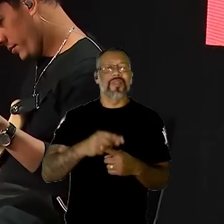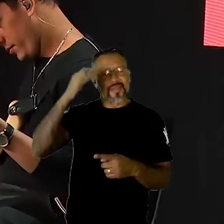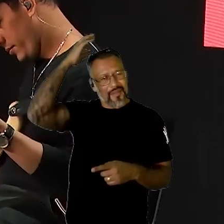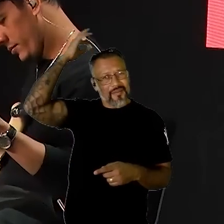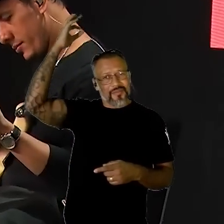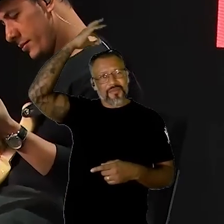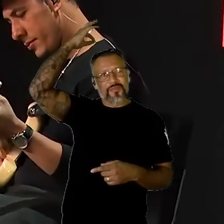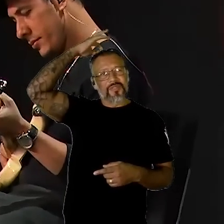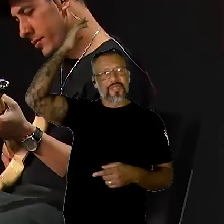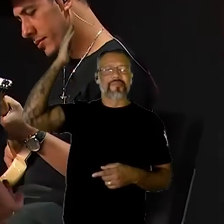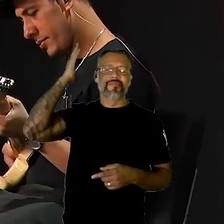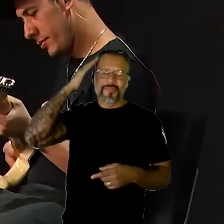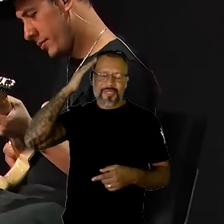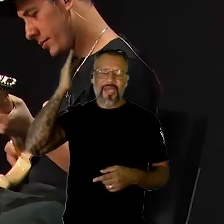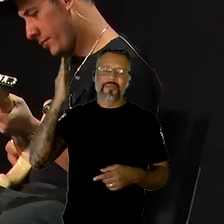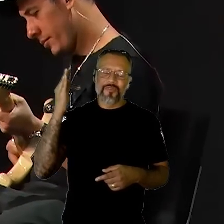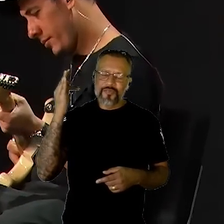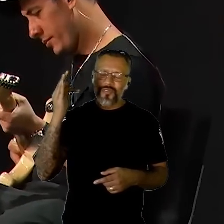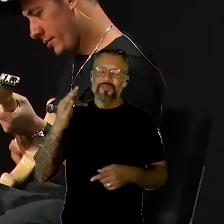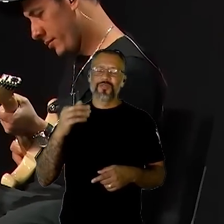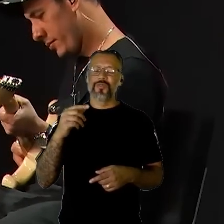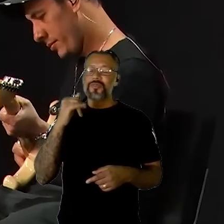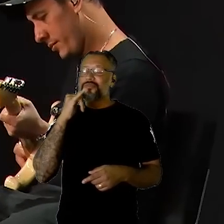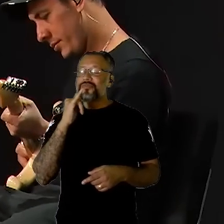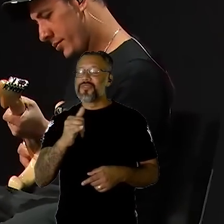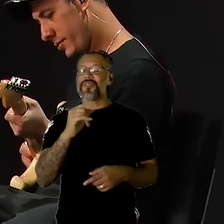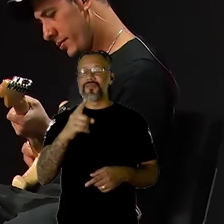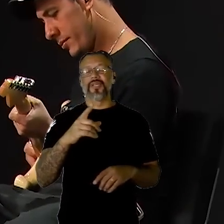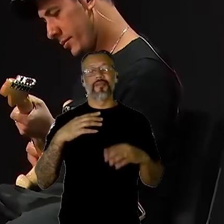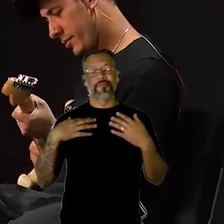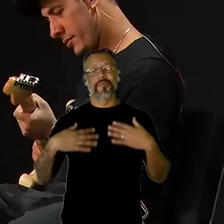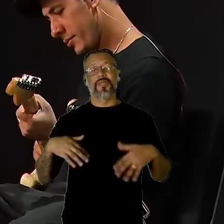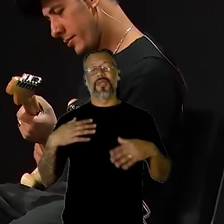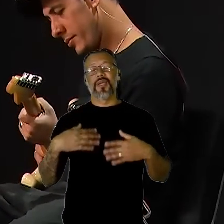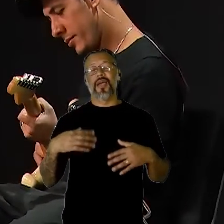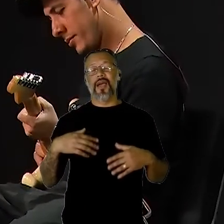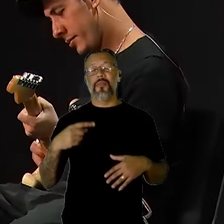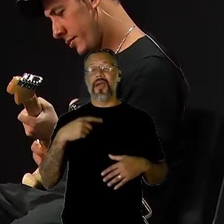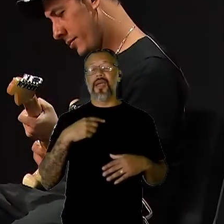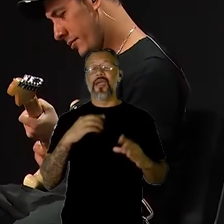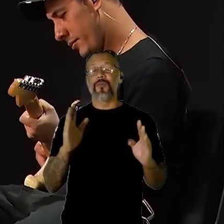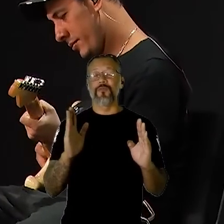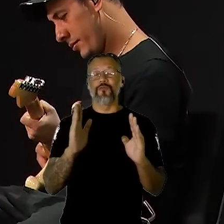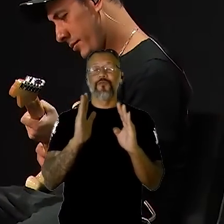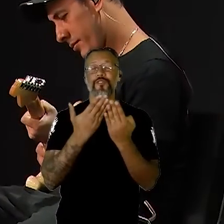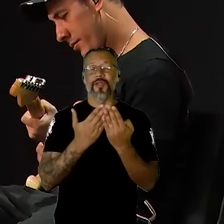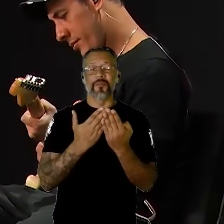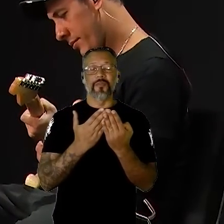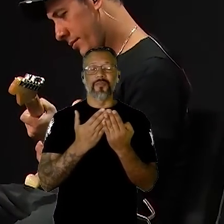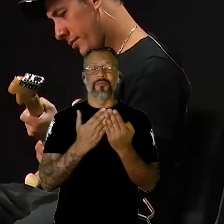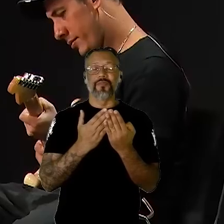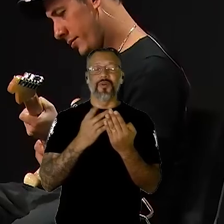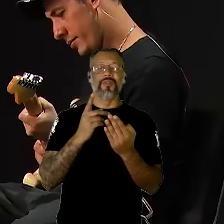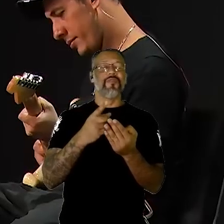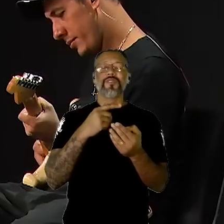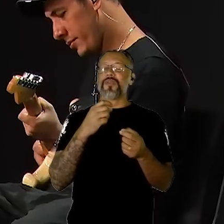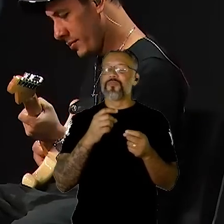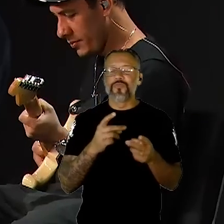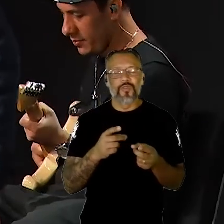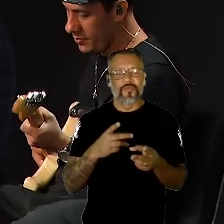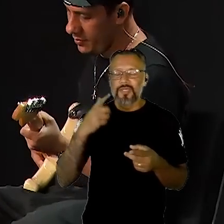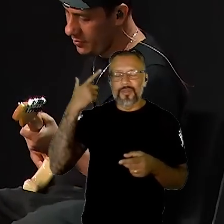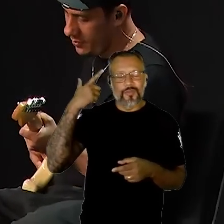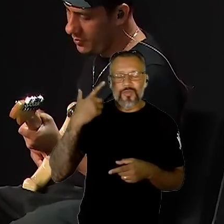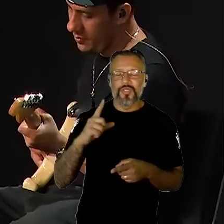como tá falando aqui agora e dizendo descansa porque essa porta fechada foi eu essa porta fechada sou eu eu tenho mais para você